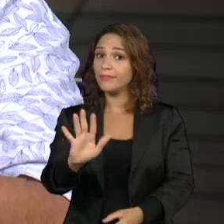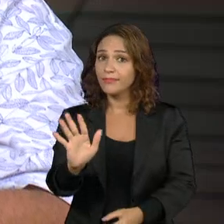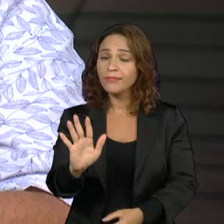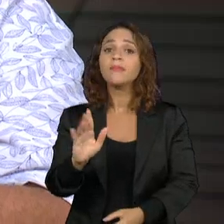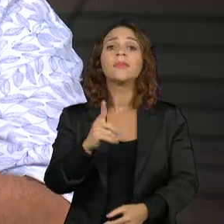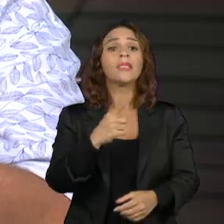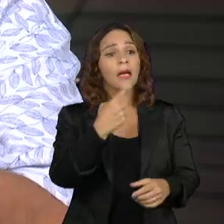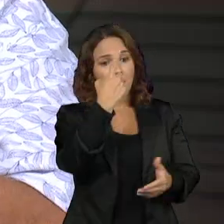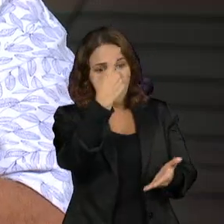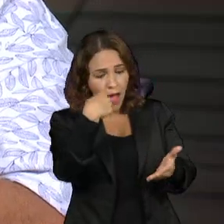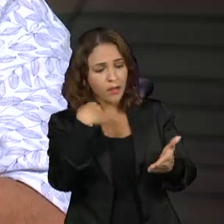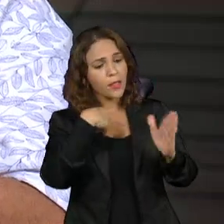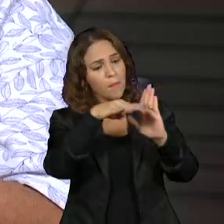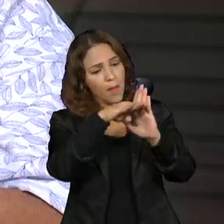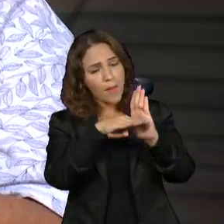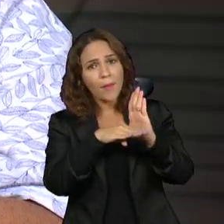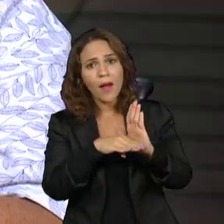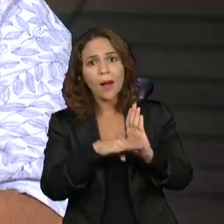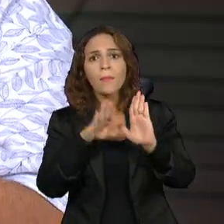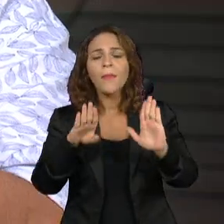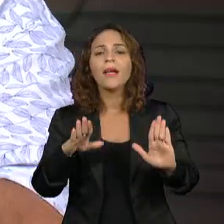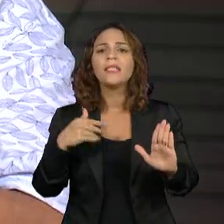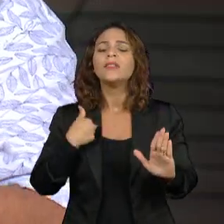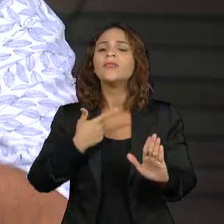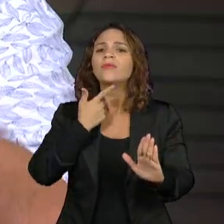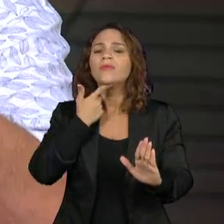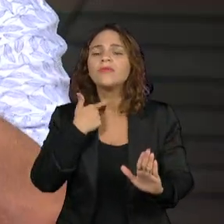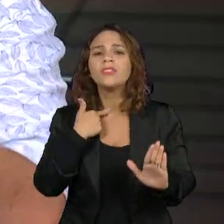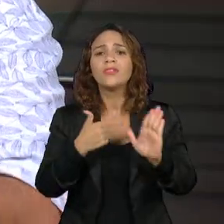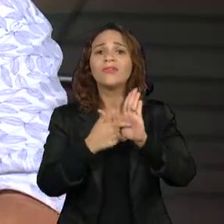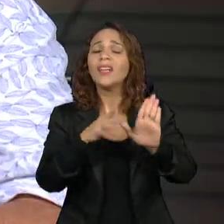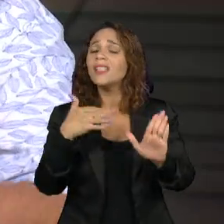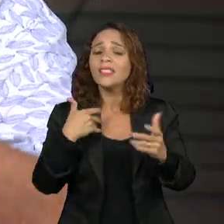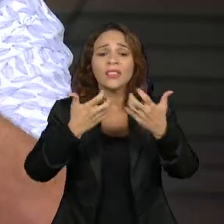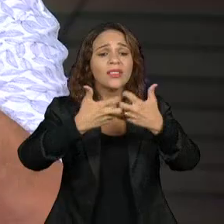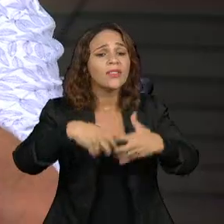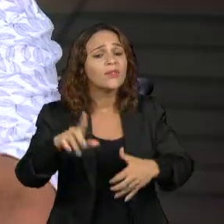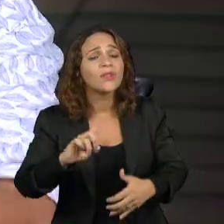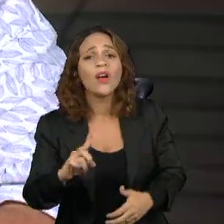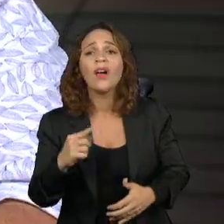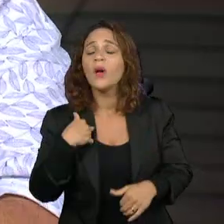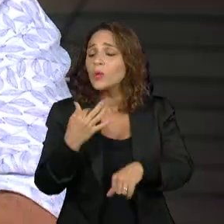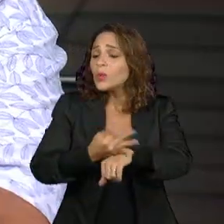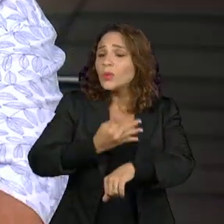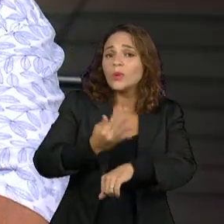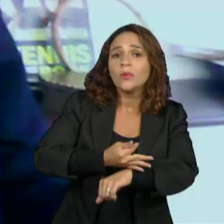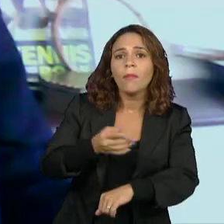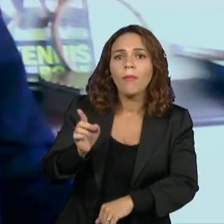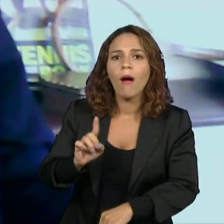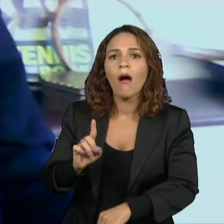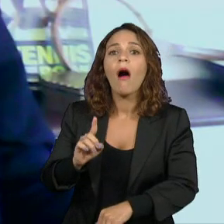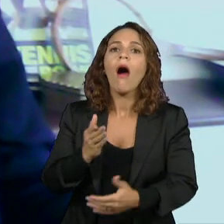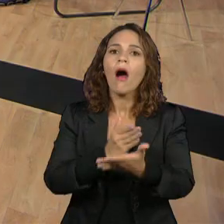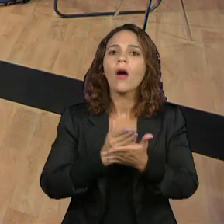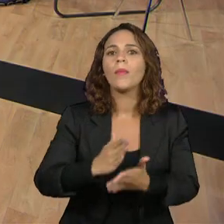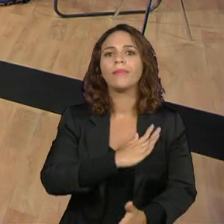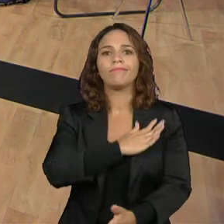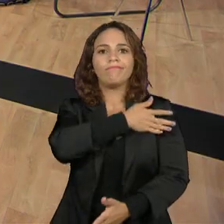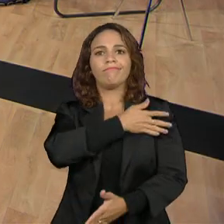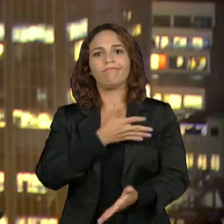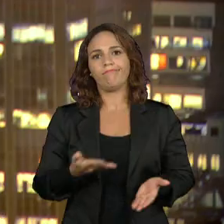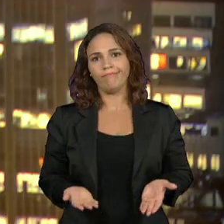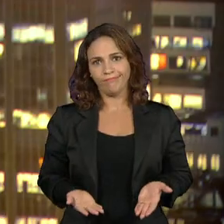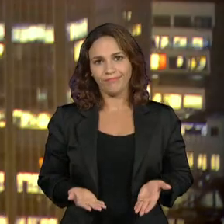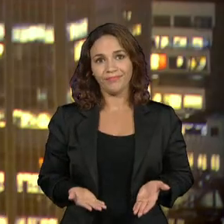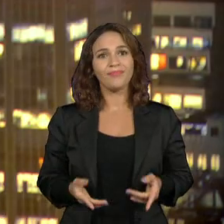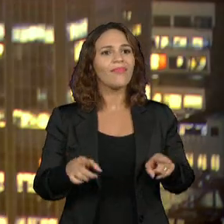que manda. Mas quando a gente tenta denunciar, quando a gente tenta falar, olha, não está funcionando, eu não estou suportando, é onde o preconceito entra. E também, né,